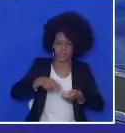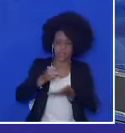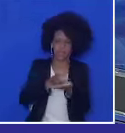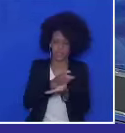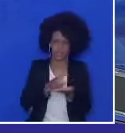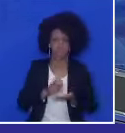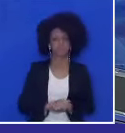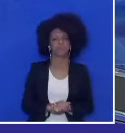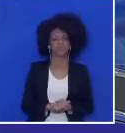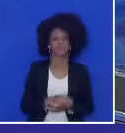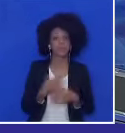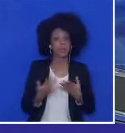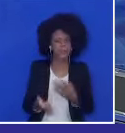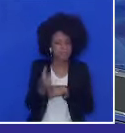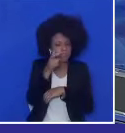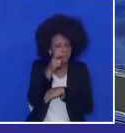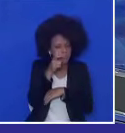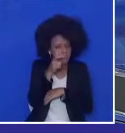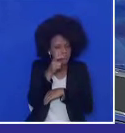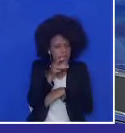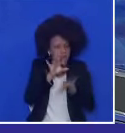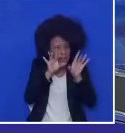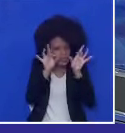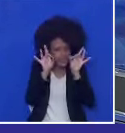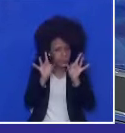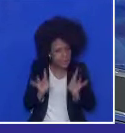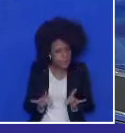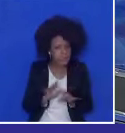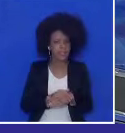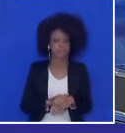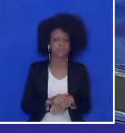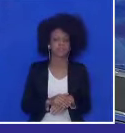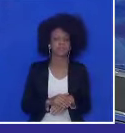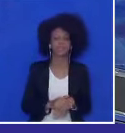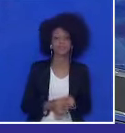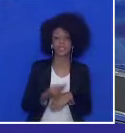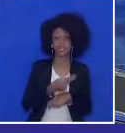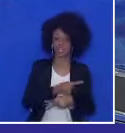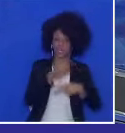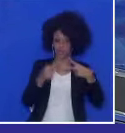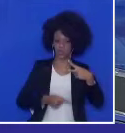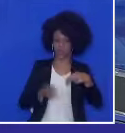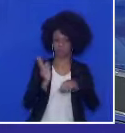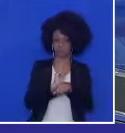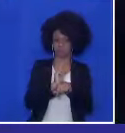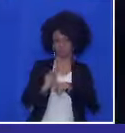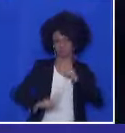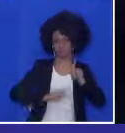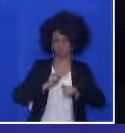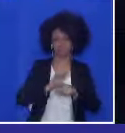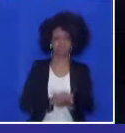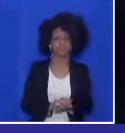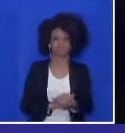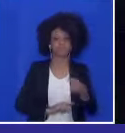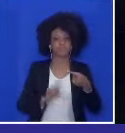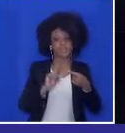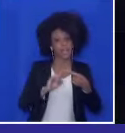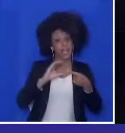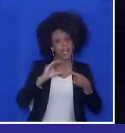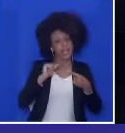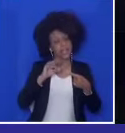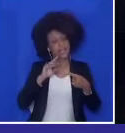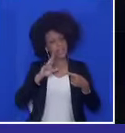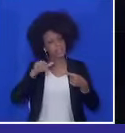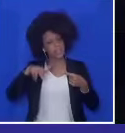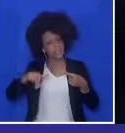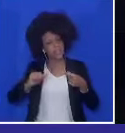hoje. E para conferir de perto cada detalhe do nosso sorteio, eu conto com a presença de dois auditores populares, a Catarina